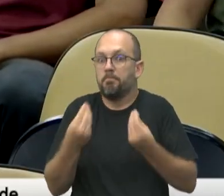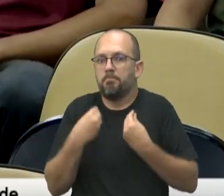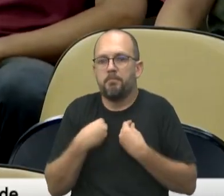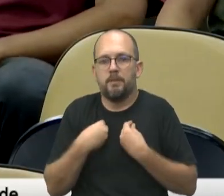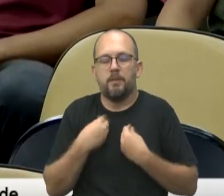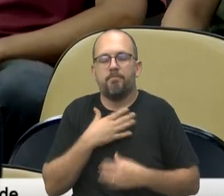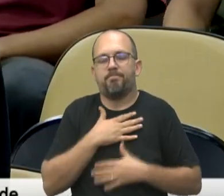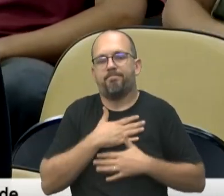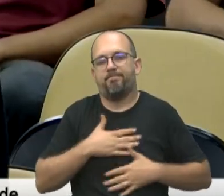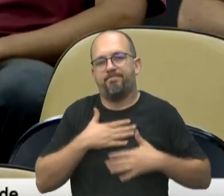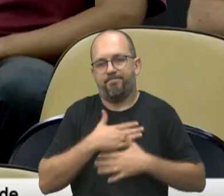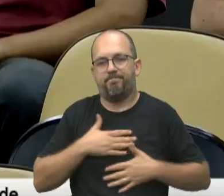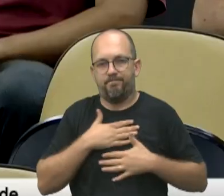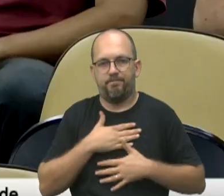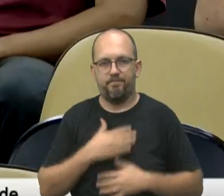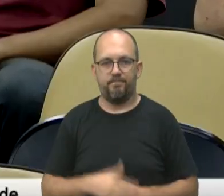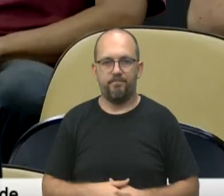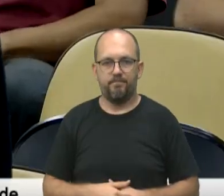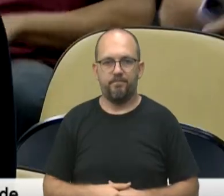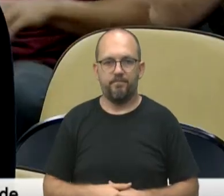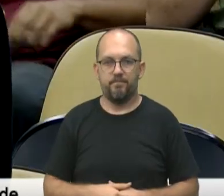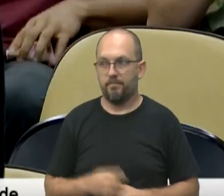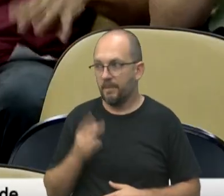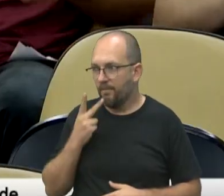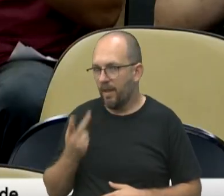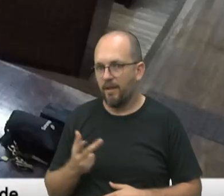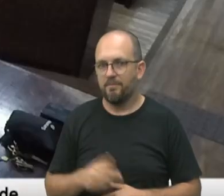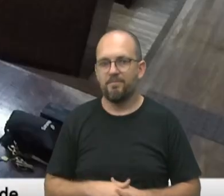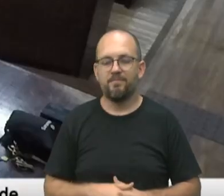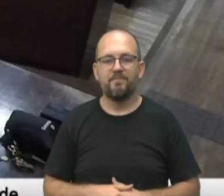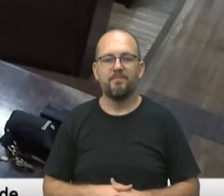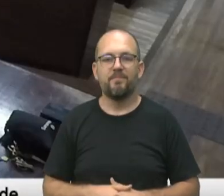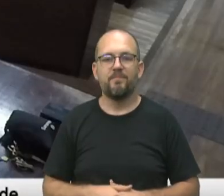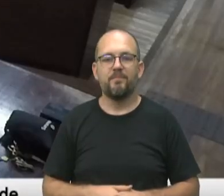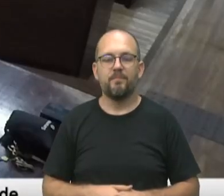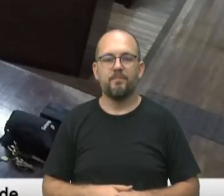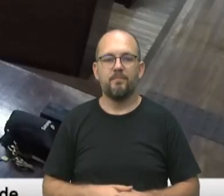extremamente grato. Você vai querer falar?